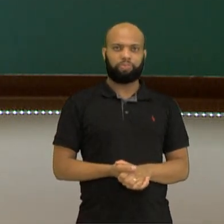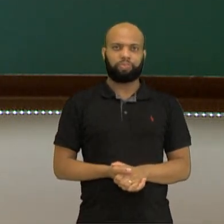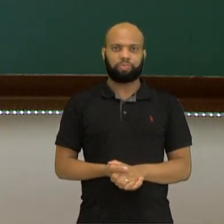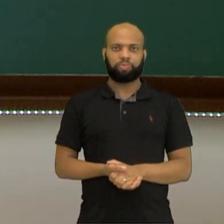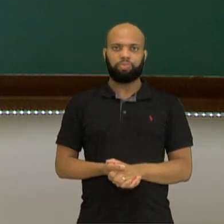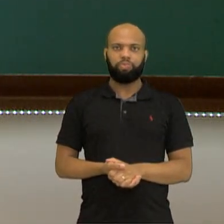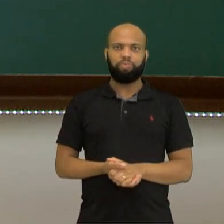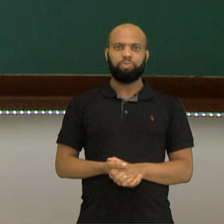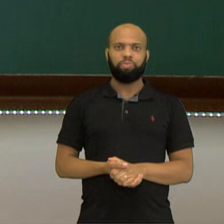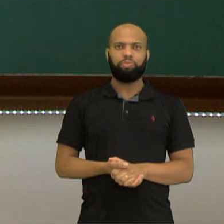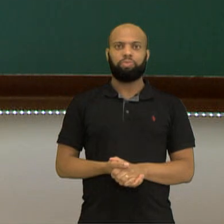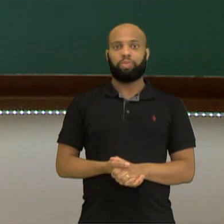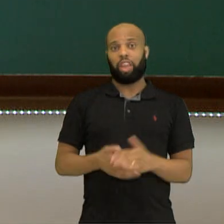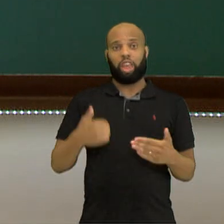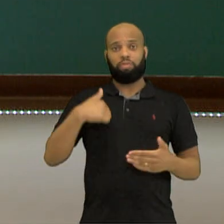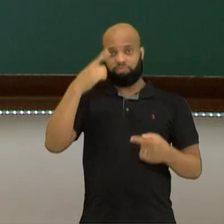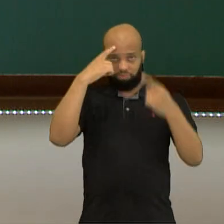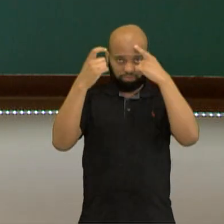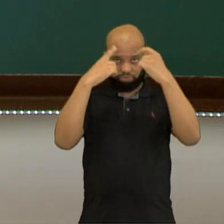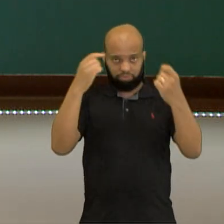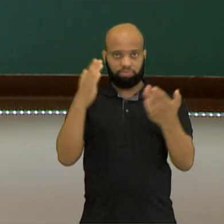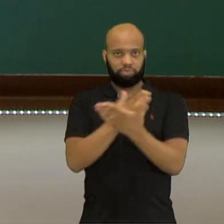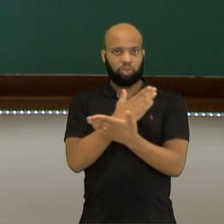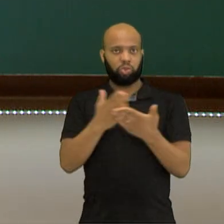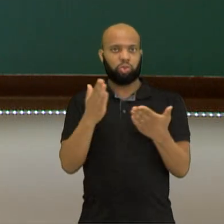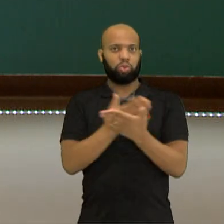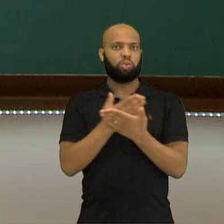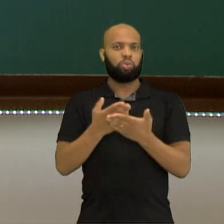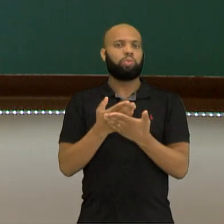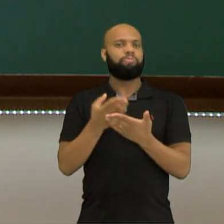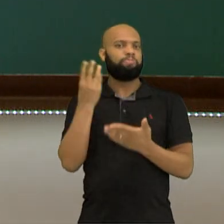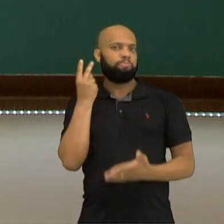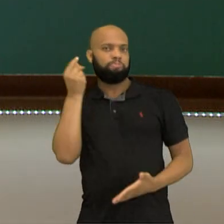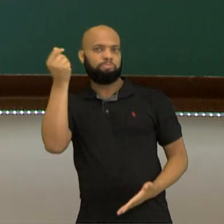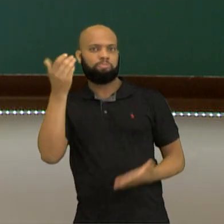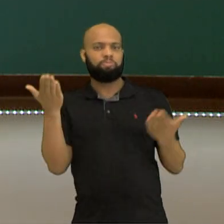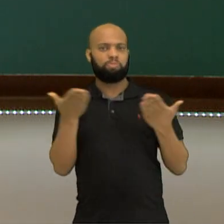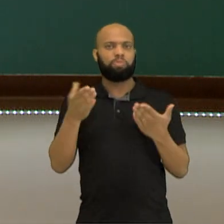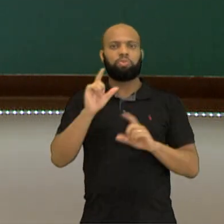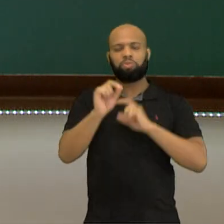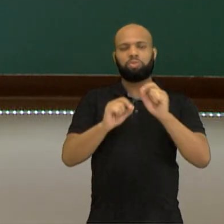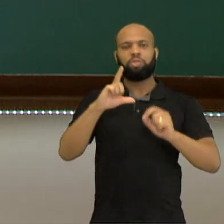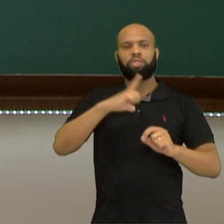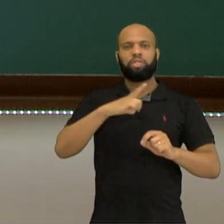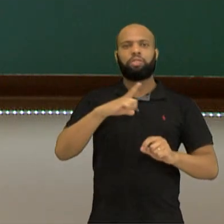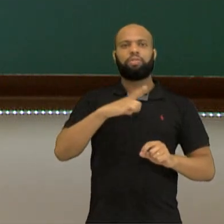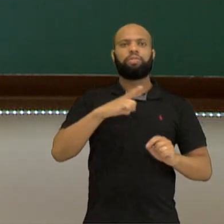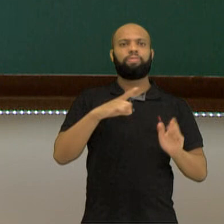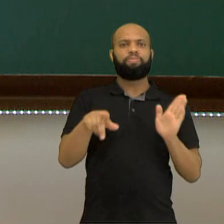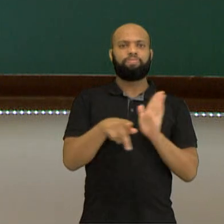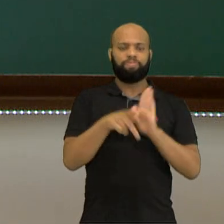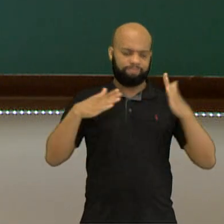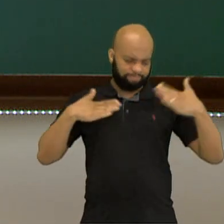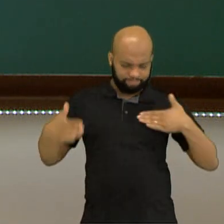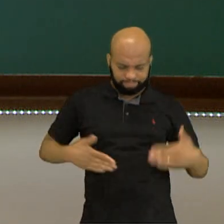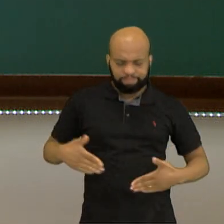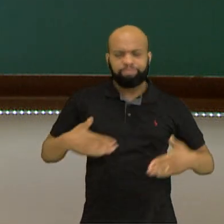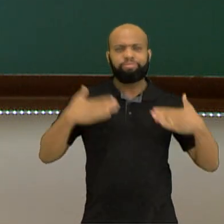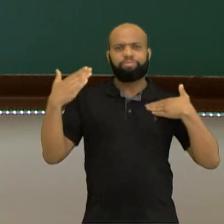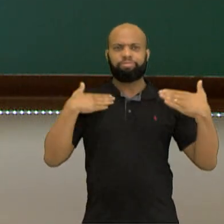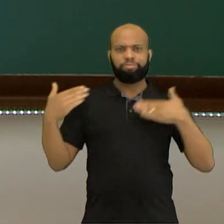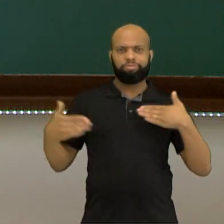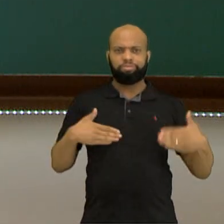Então aqui eu dei uma improvisada, mas veja, percussão corporal, a partir das batidas no corpo, explorando